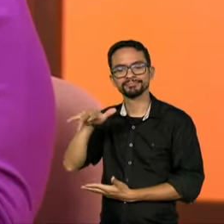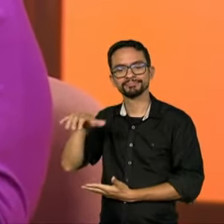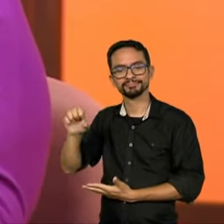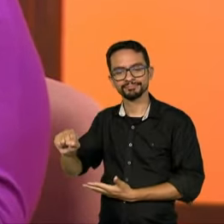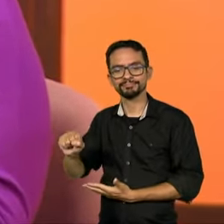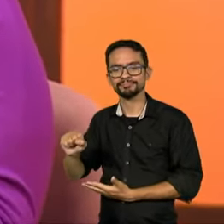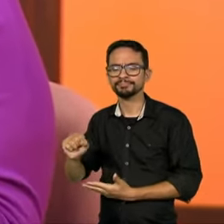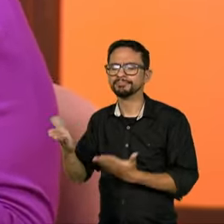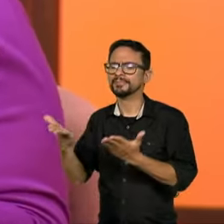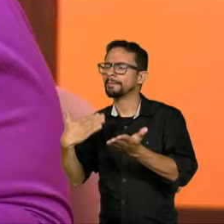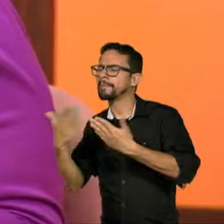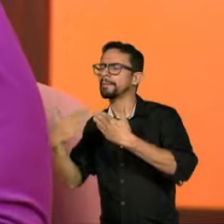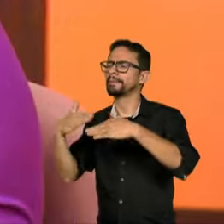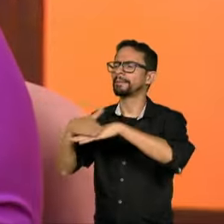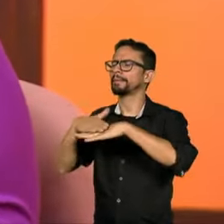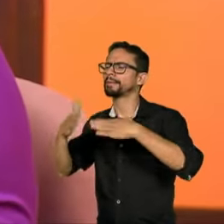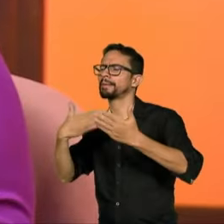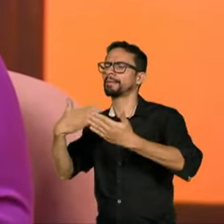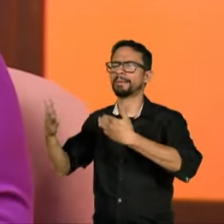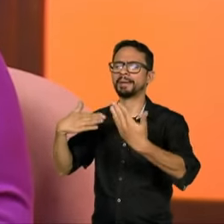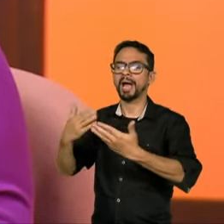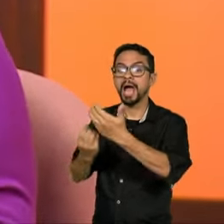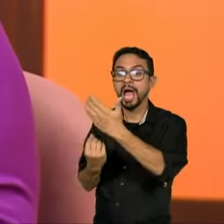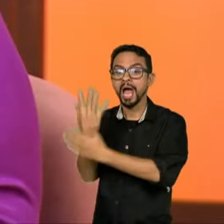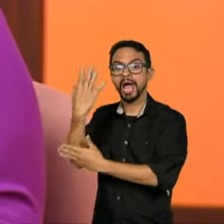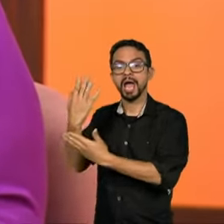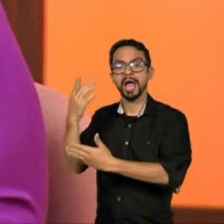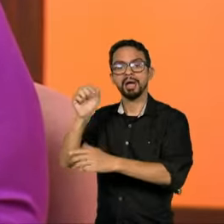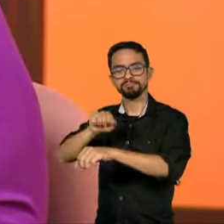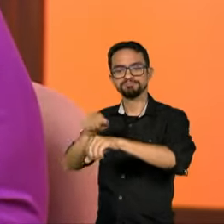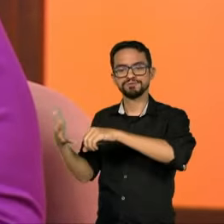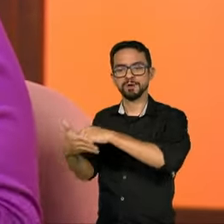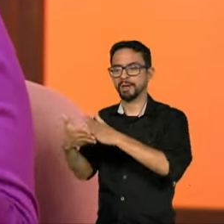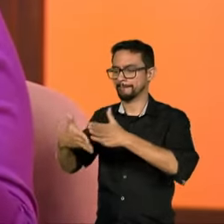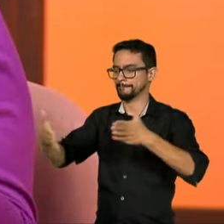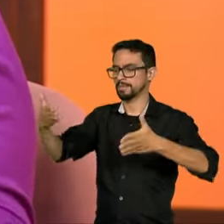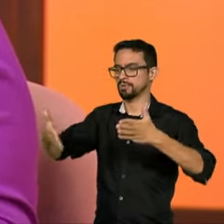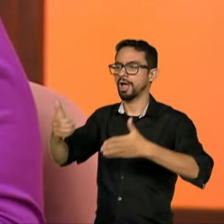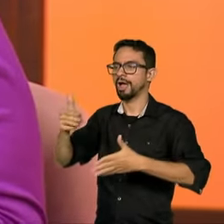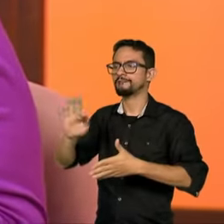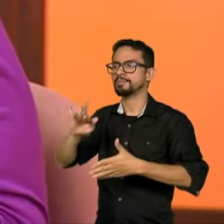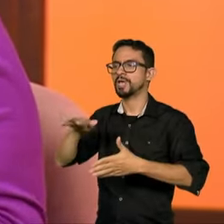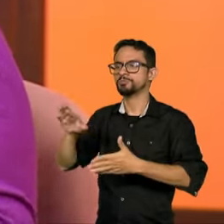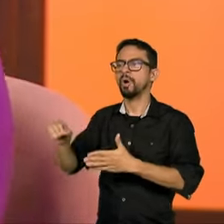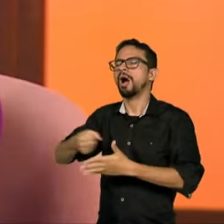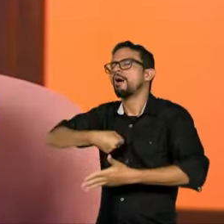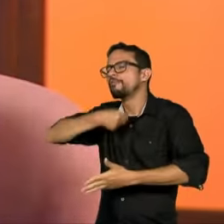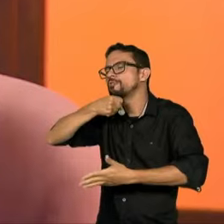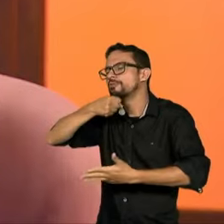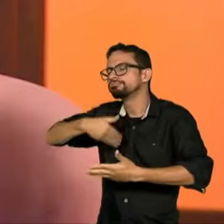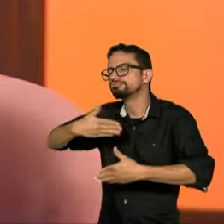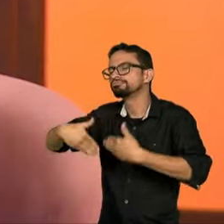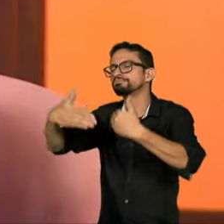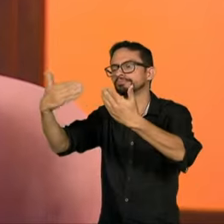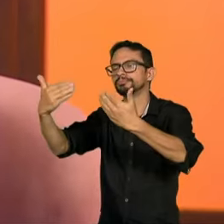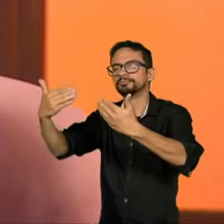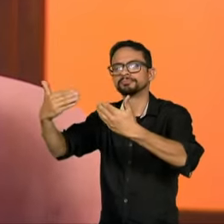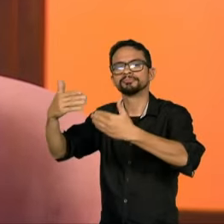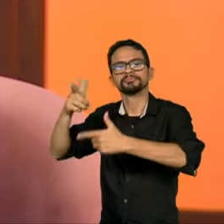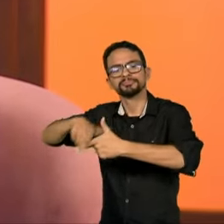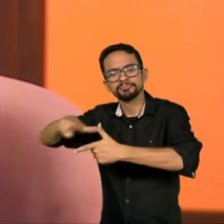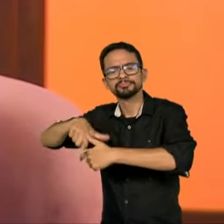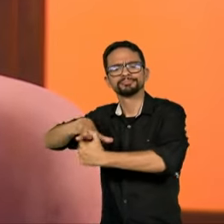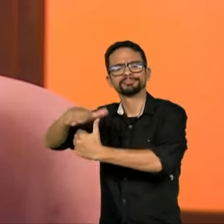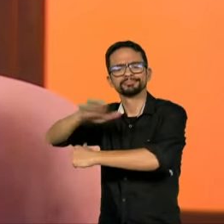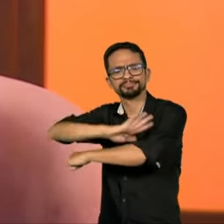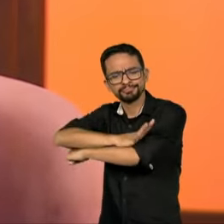nós montamos esse livro durante a pandemia. E falamos do feminismo, do envelhecimento, da questão racial. E aí Vilma teve